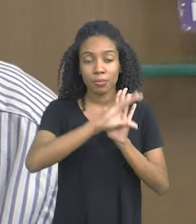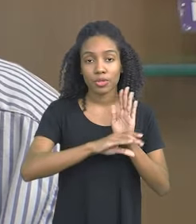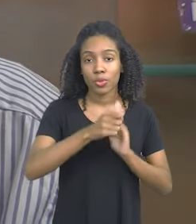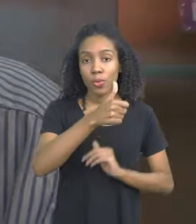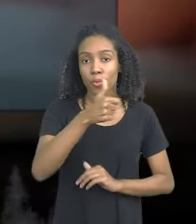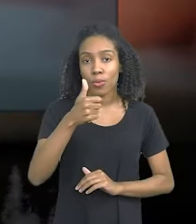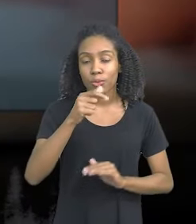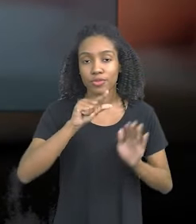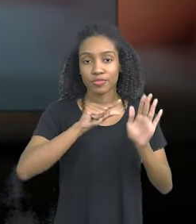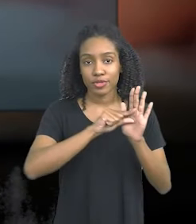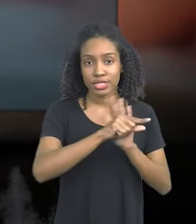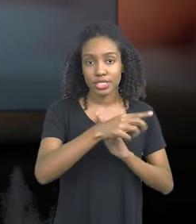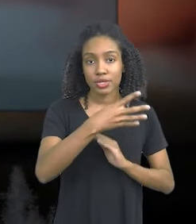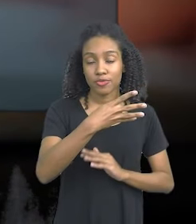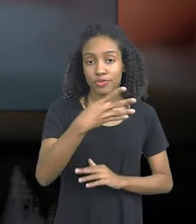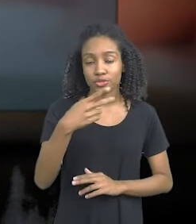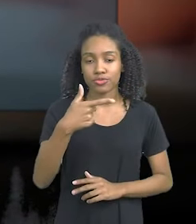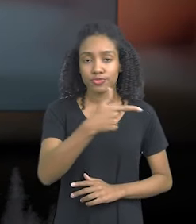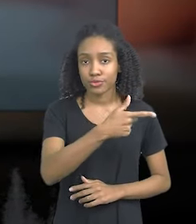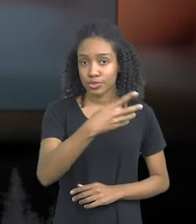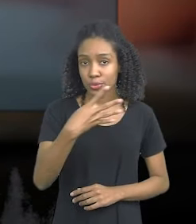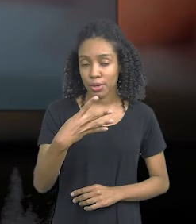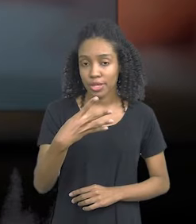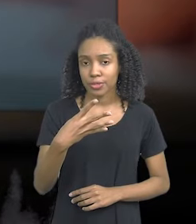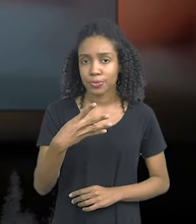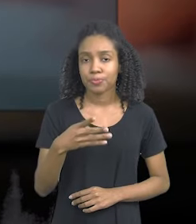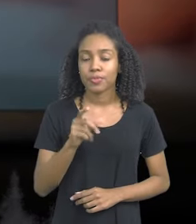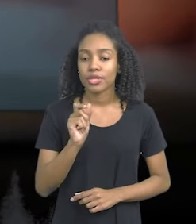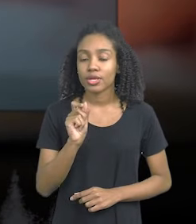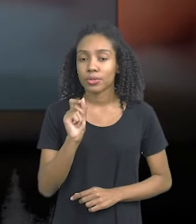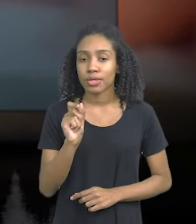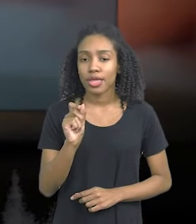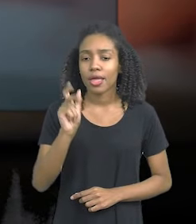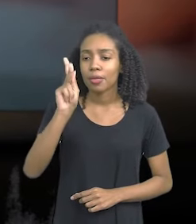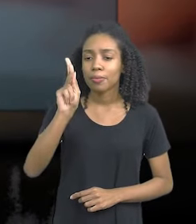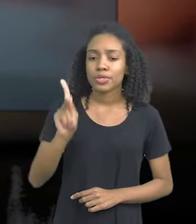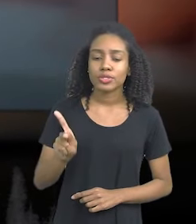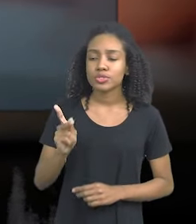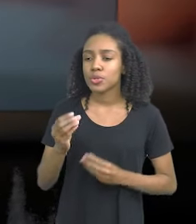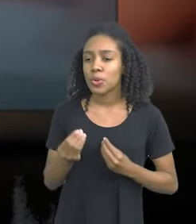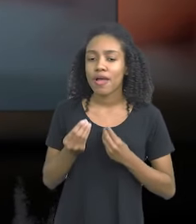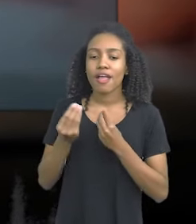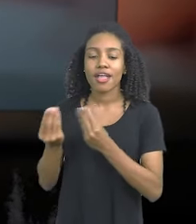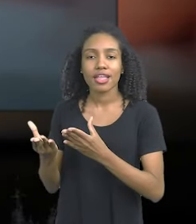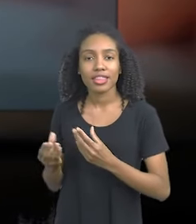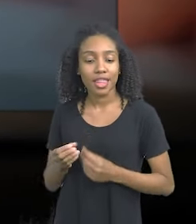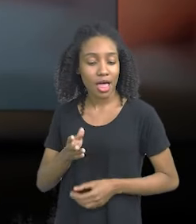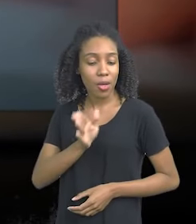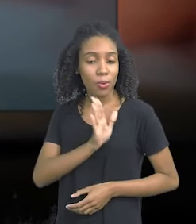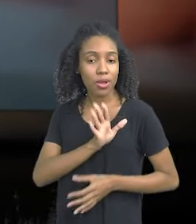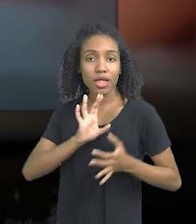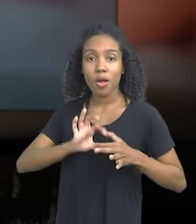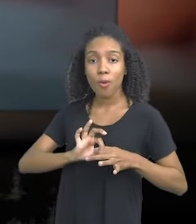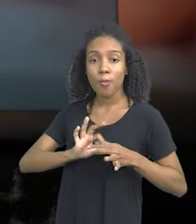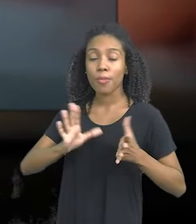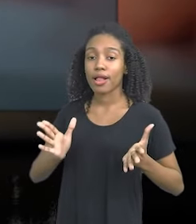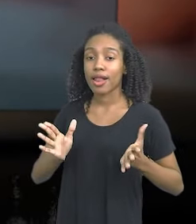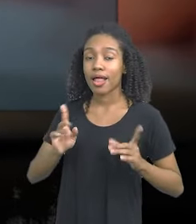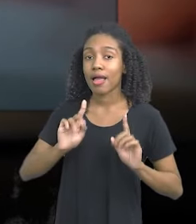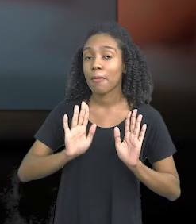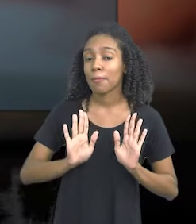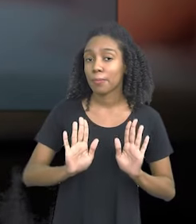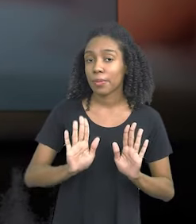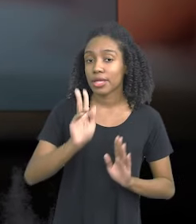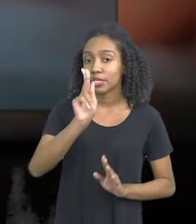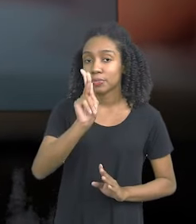assim: a quem dá liberalmente, ainda se lhe acrescenta mais e mais. Ao que retém mais do que